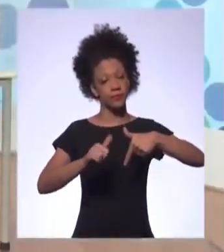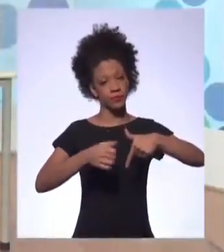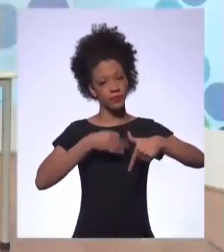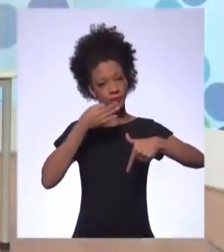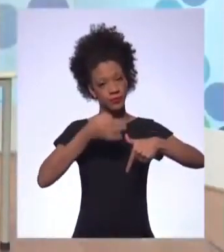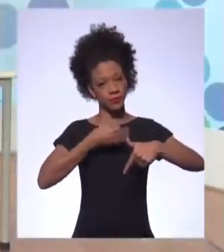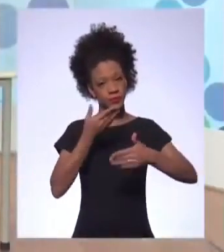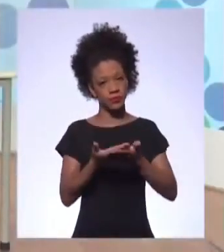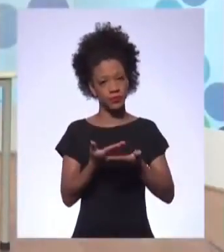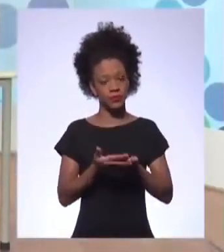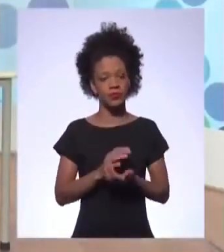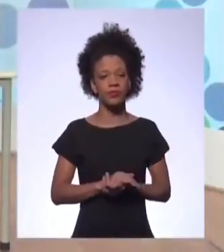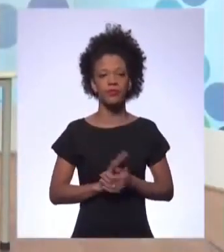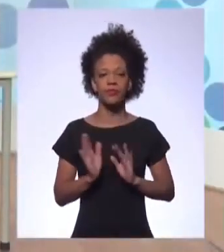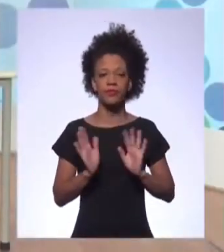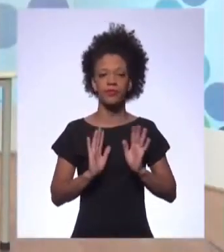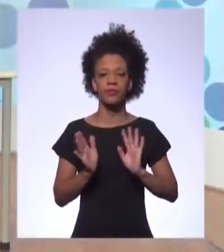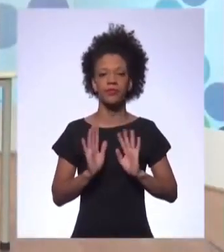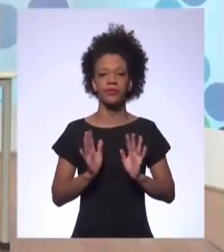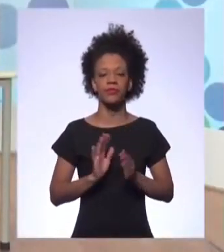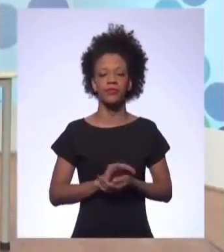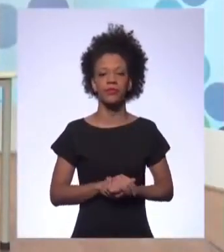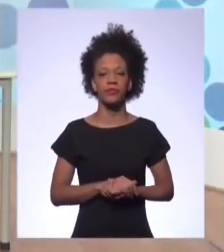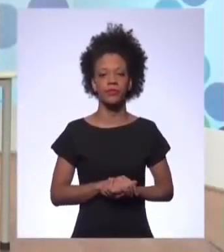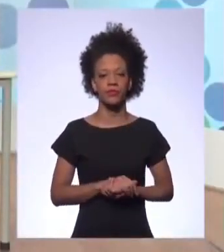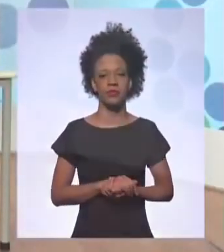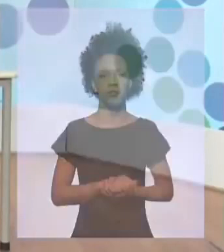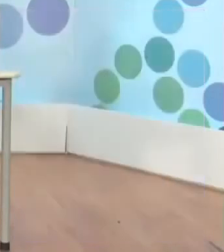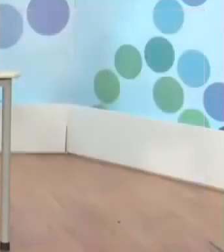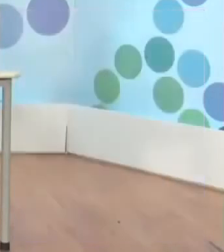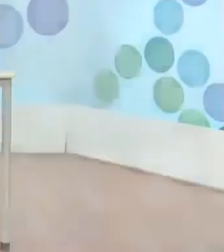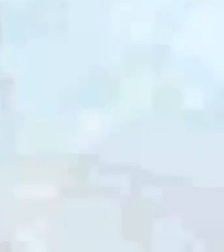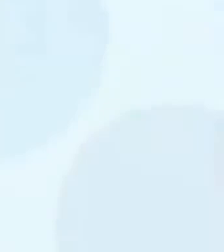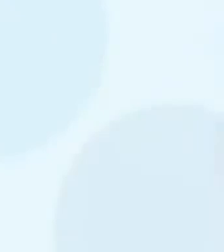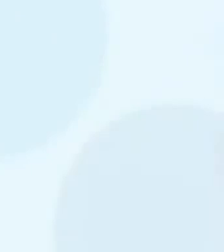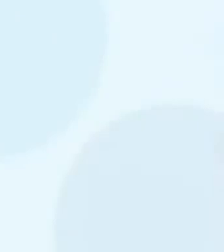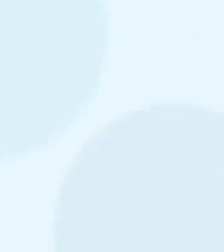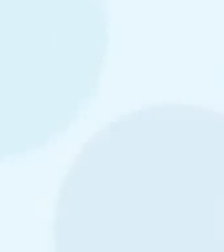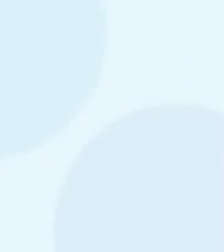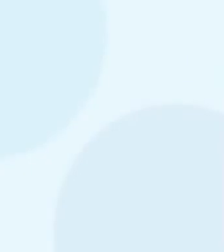See you later. See you. Bye, bye. Bye, bye.